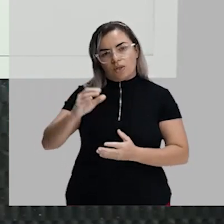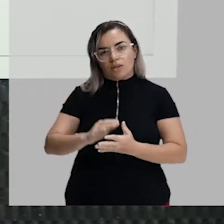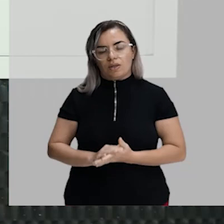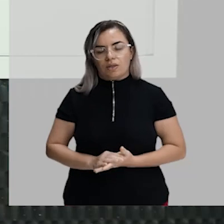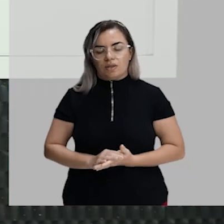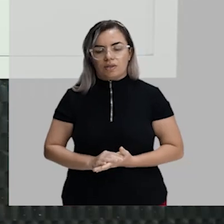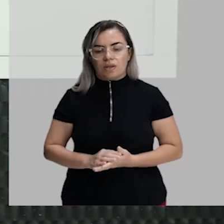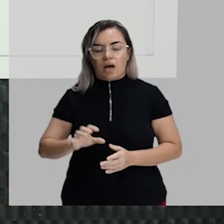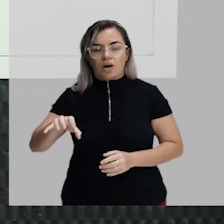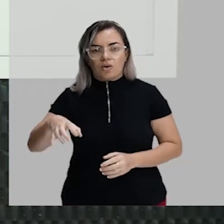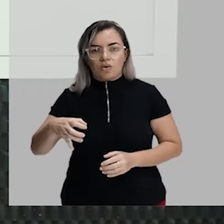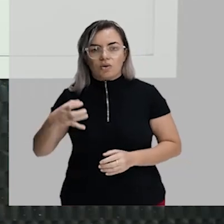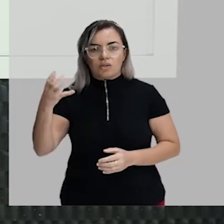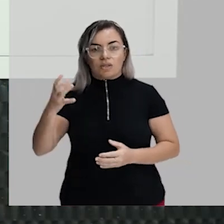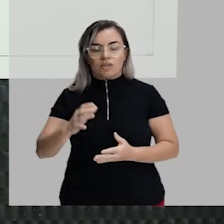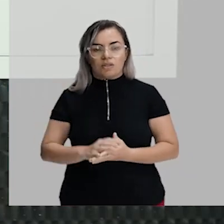fusão.